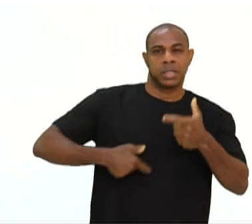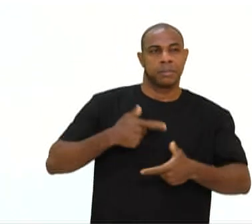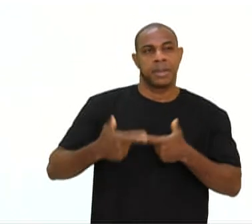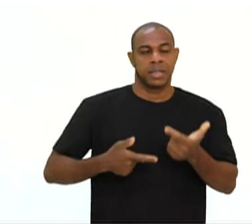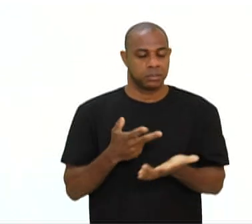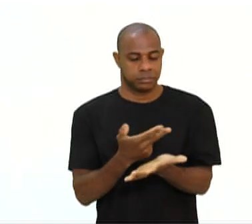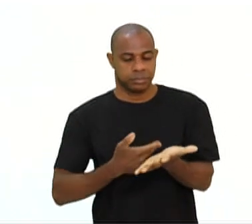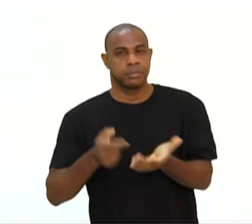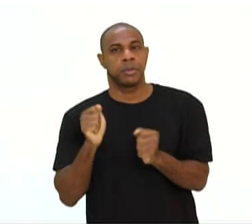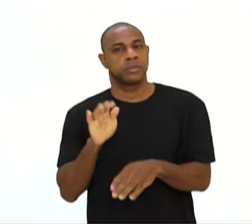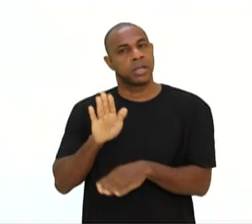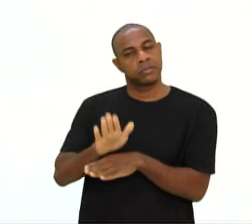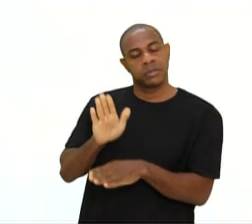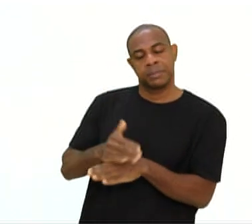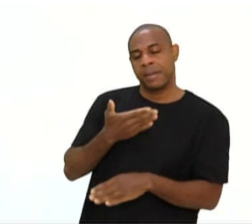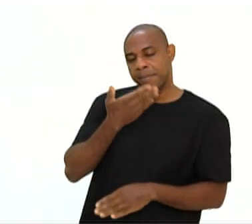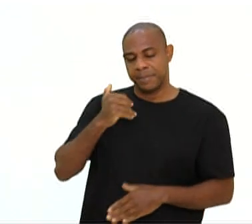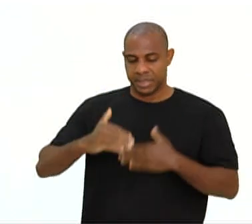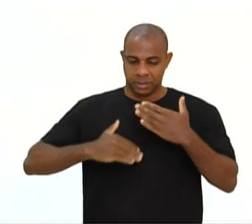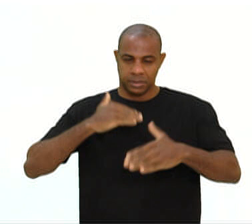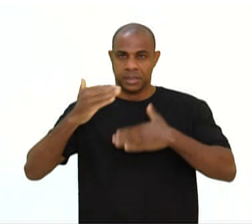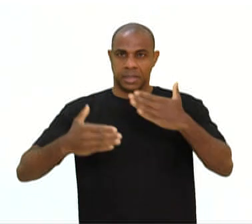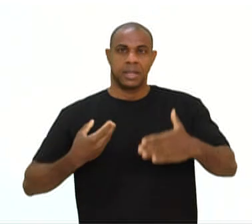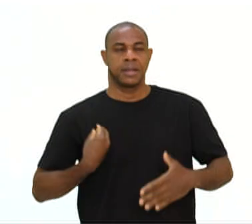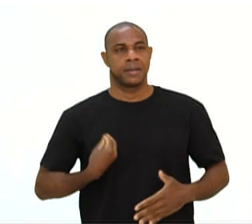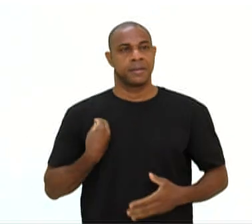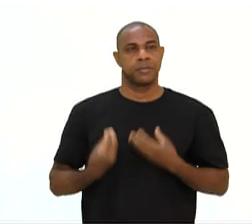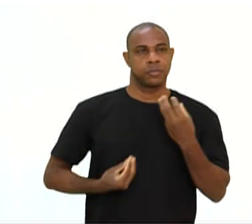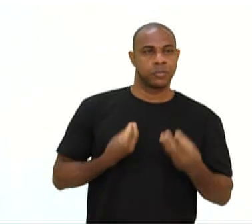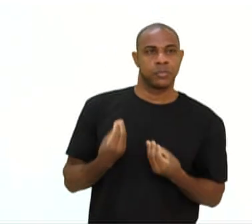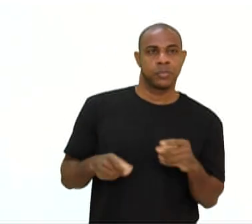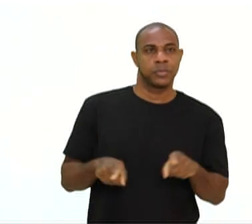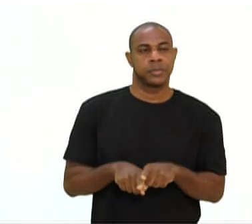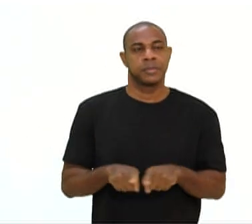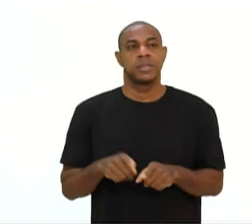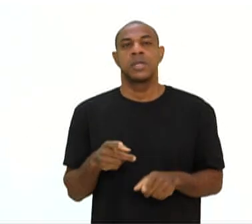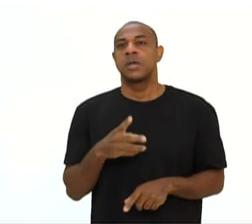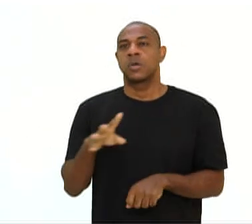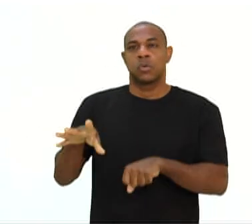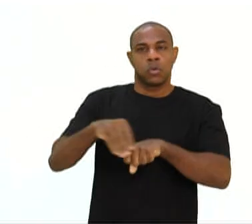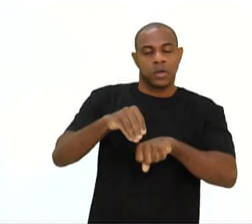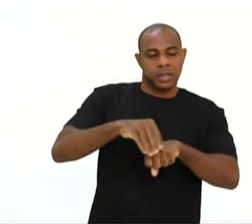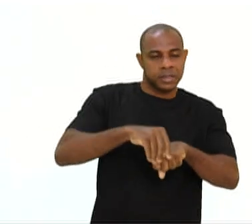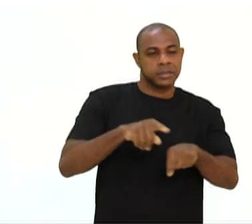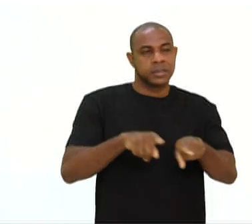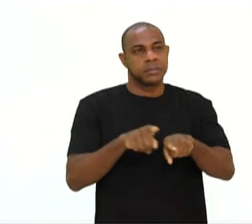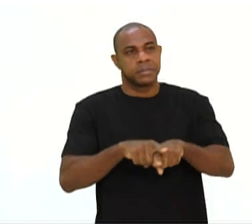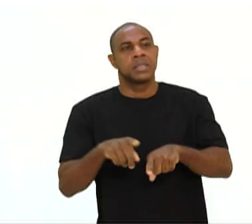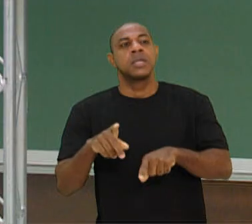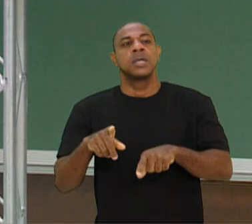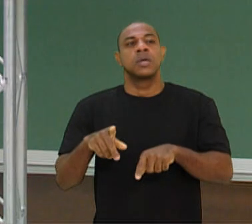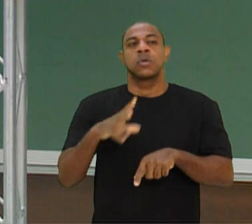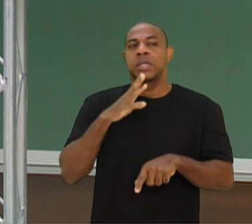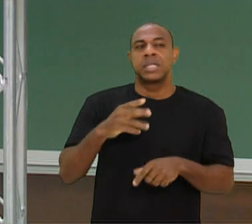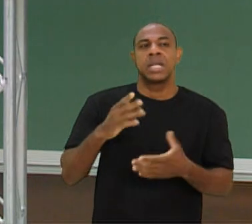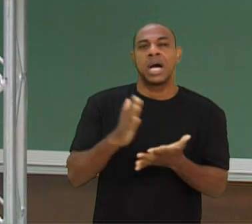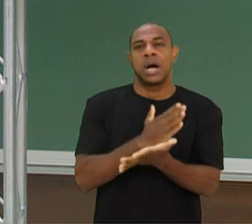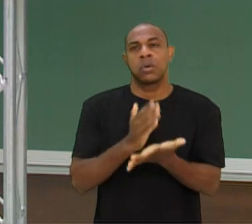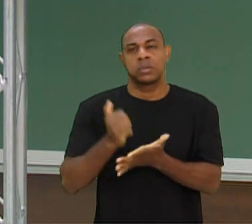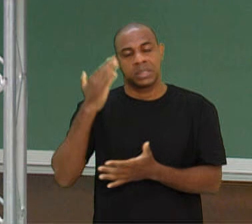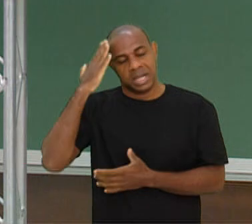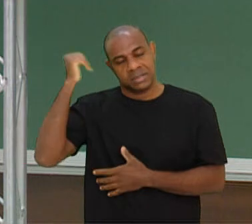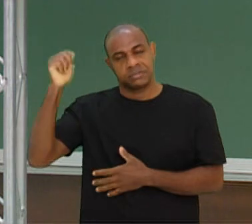podem contribuir para melhorar o nosso lifestyle e conhecemos alguns artistas diferentes que abordam, que têm a mesma